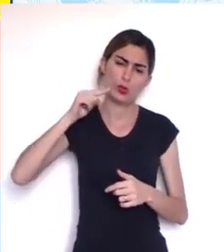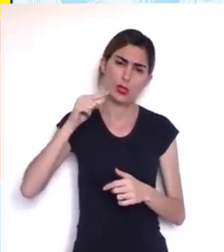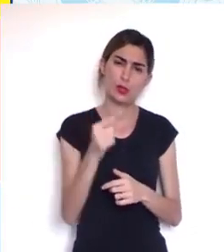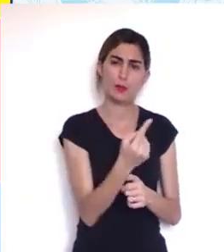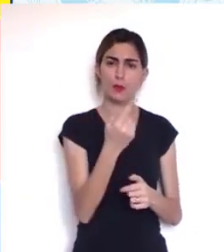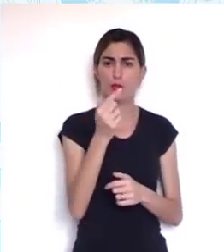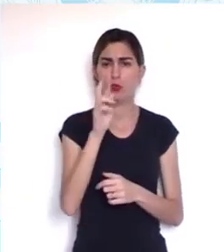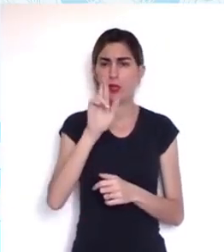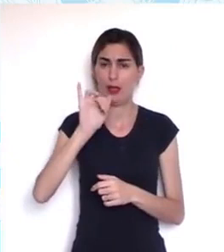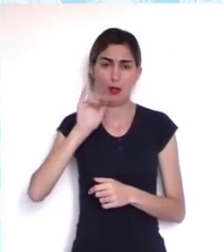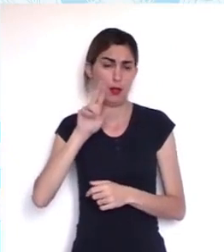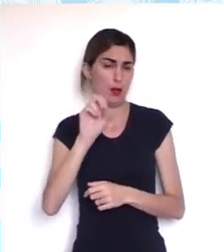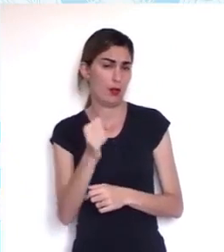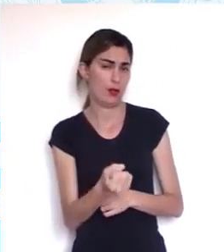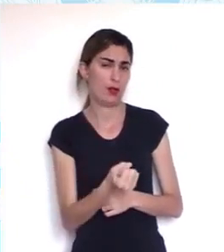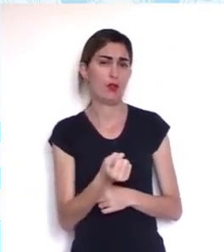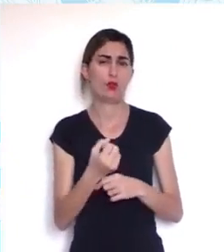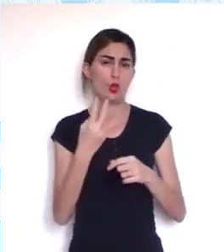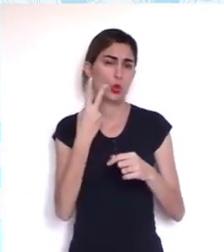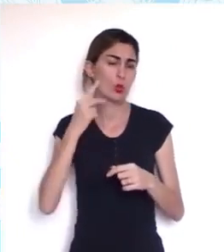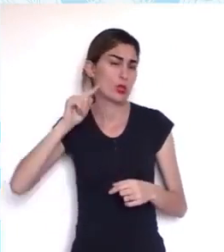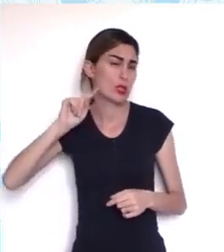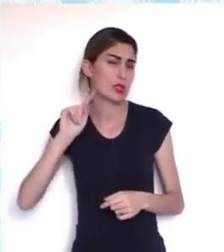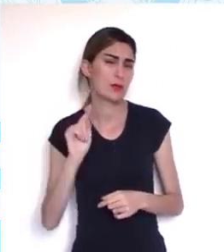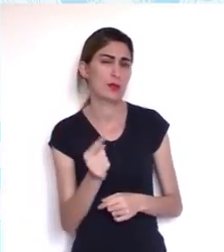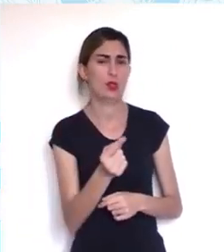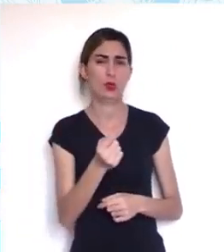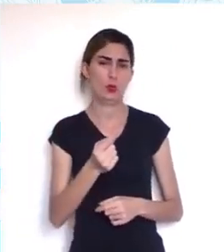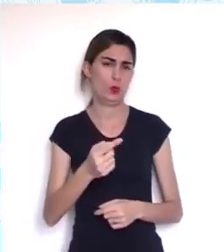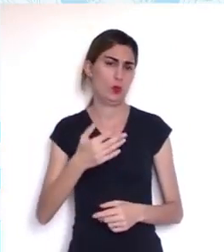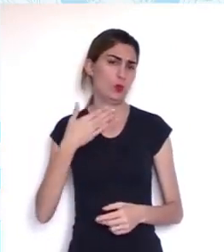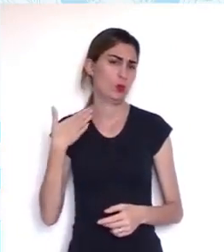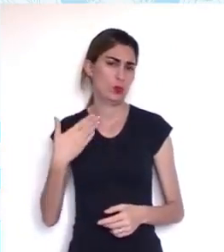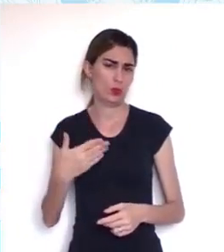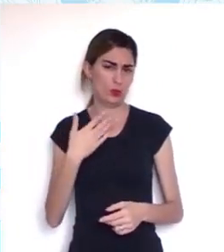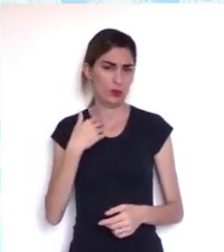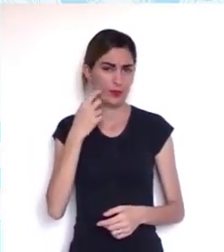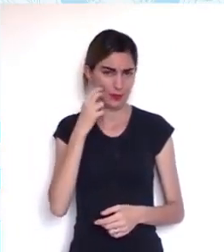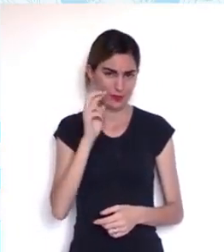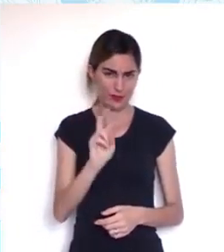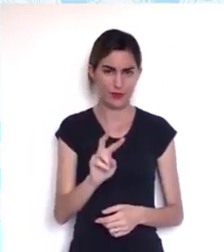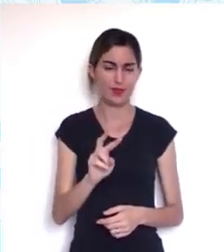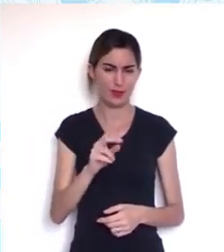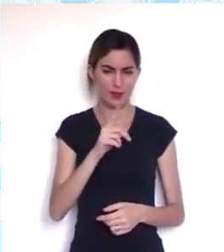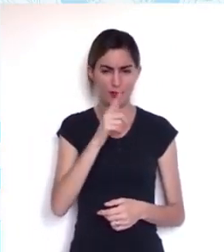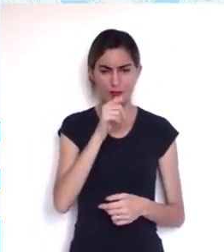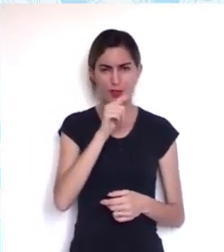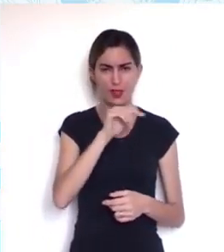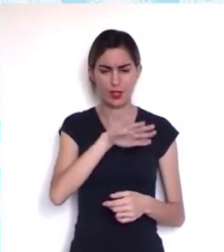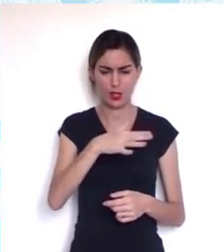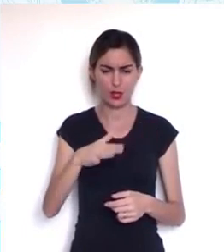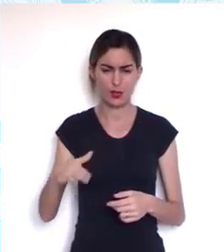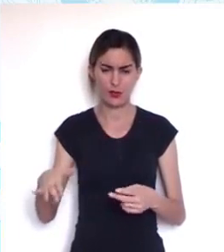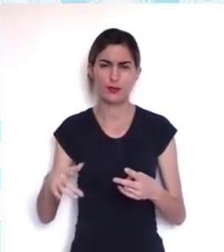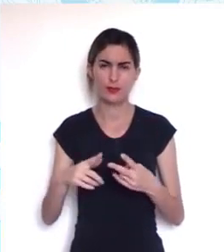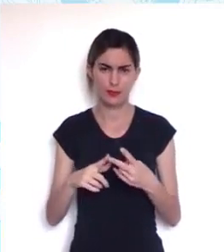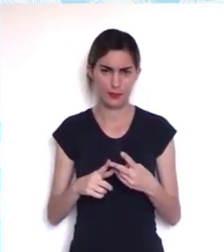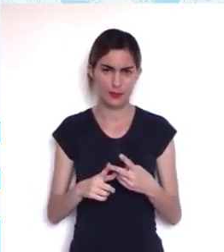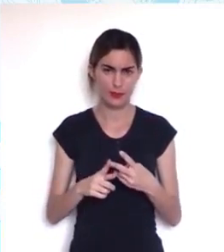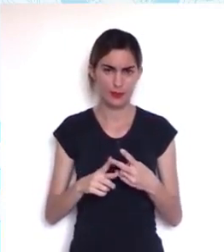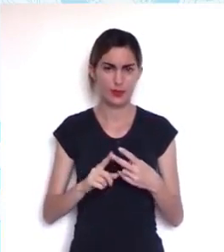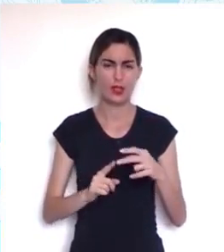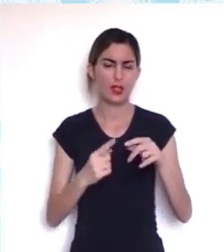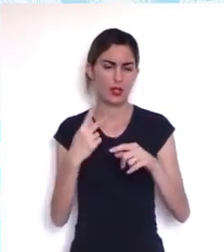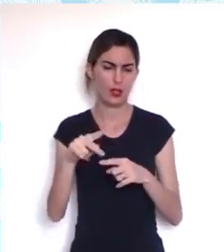graus Celsius. Gente, eu estou falando que são 2.000 graus Celsius. Bora relembrar da água? A água